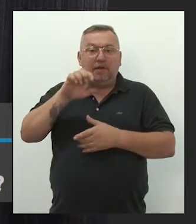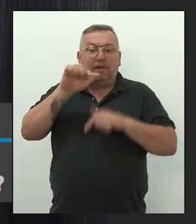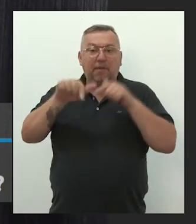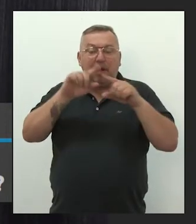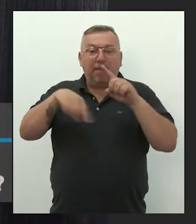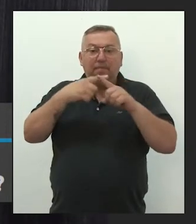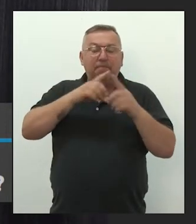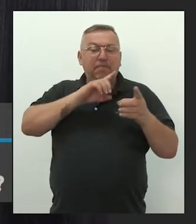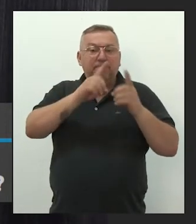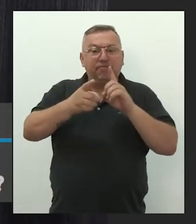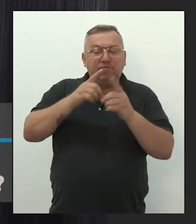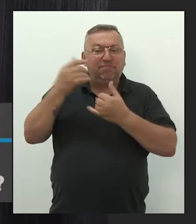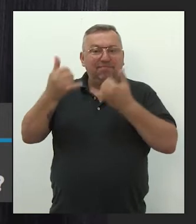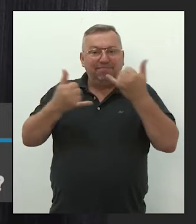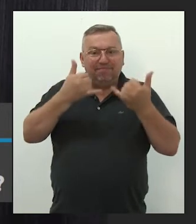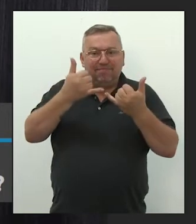lúdico.